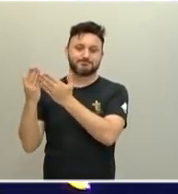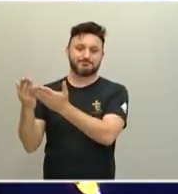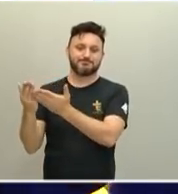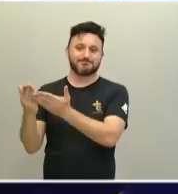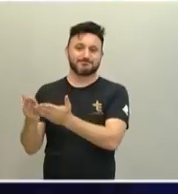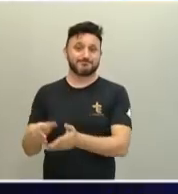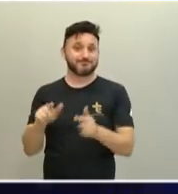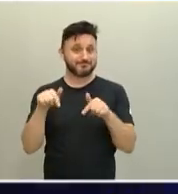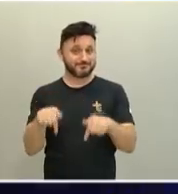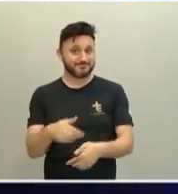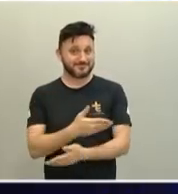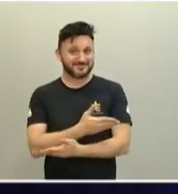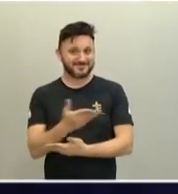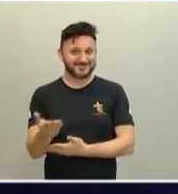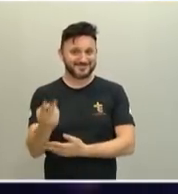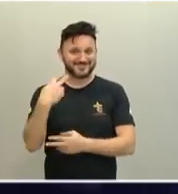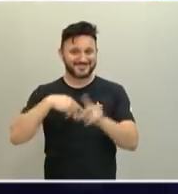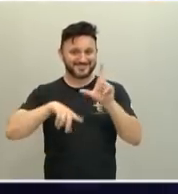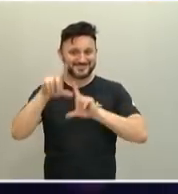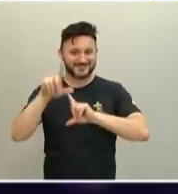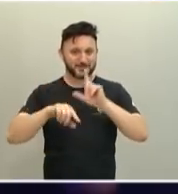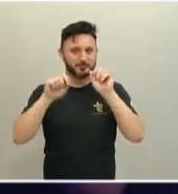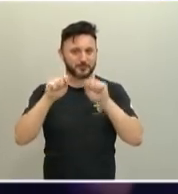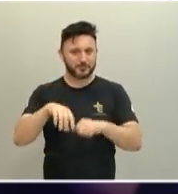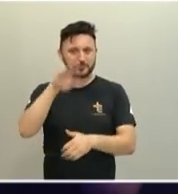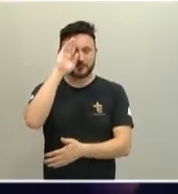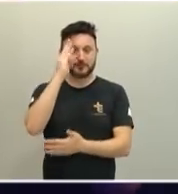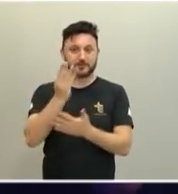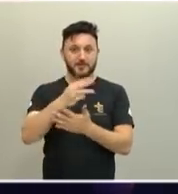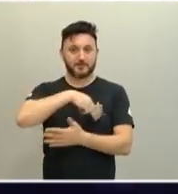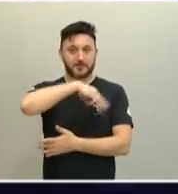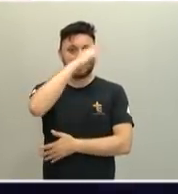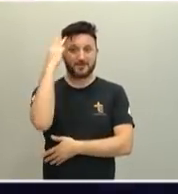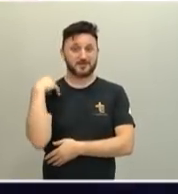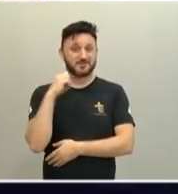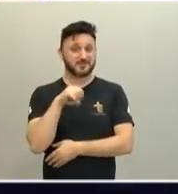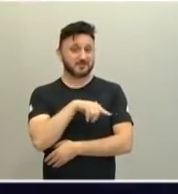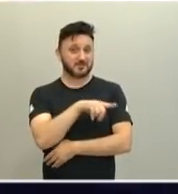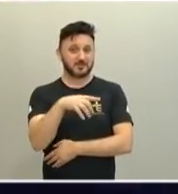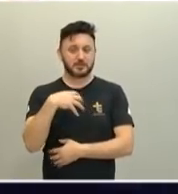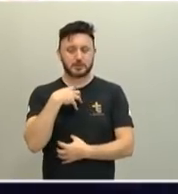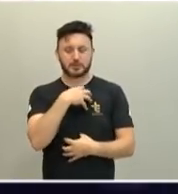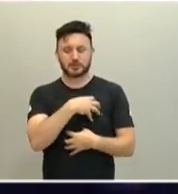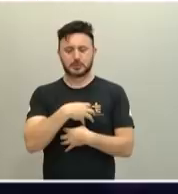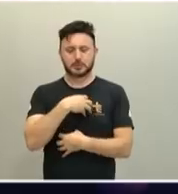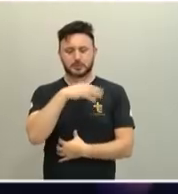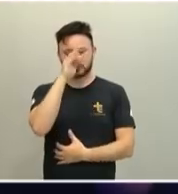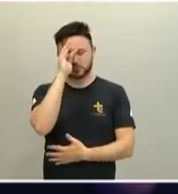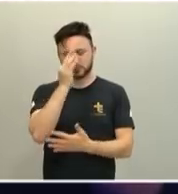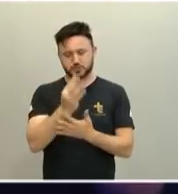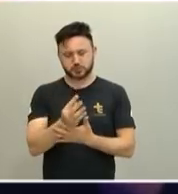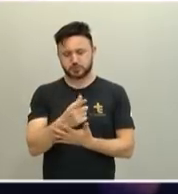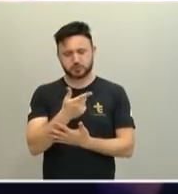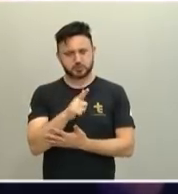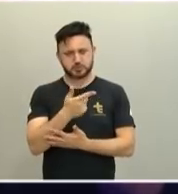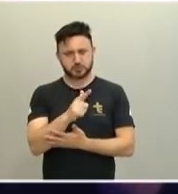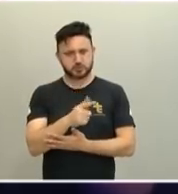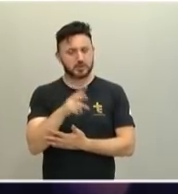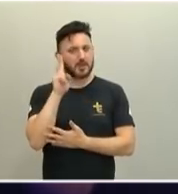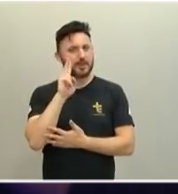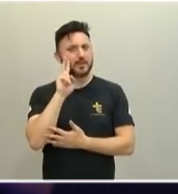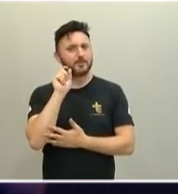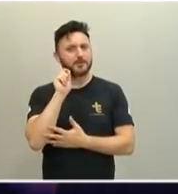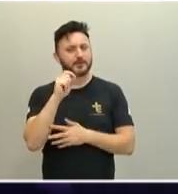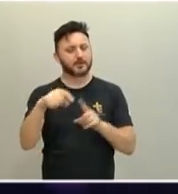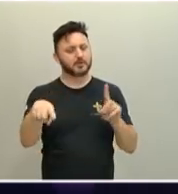É aqui, meu querido. Minha querida. Você que está vivendo uma desesperança na tua vida. Lembra-se que Jesus foi tirado morto da cruz.